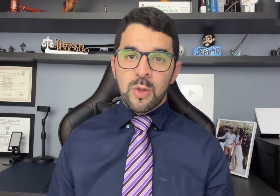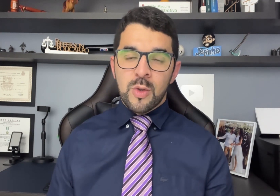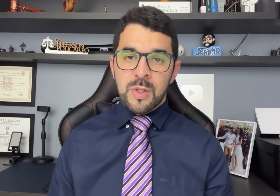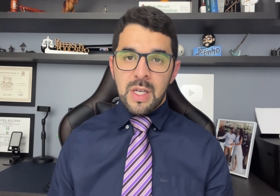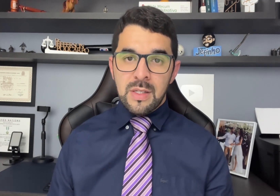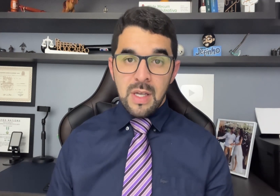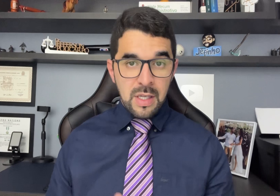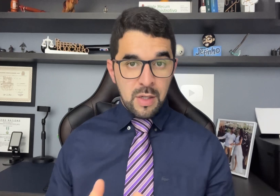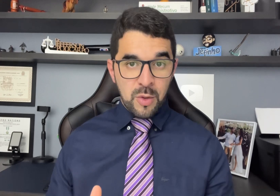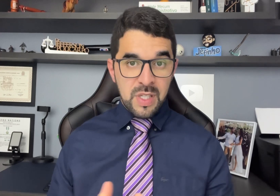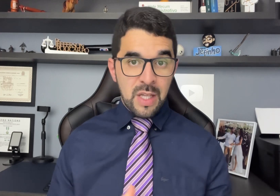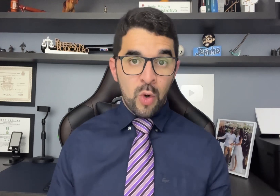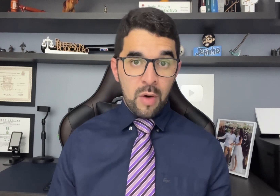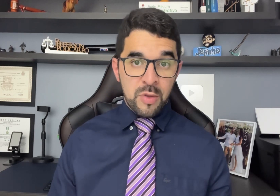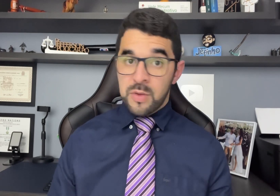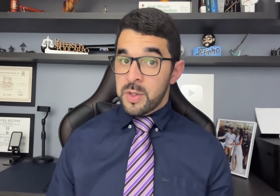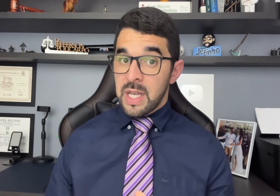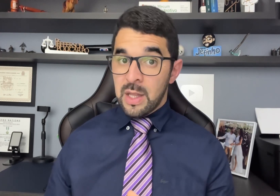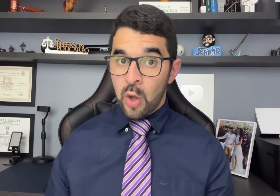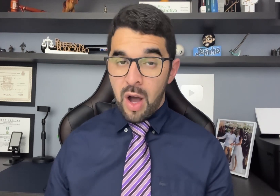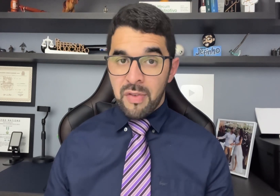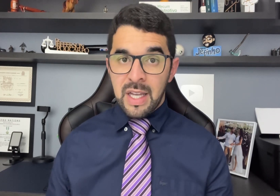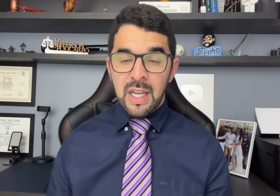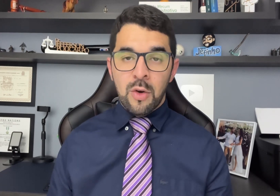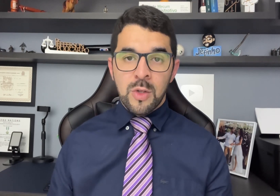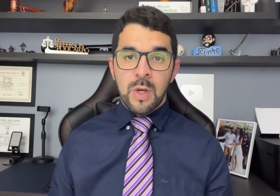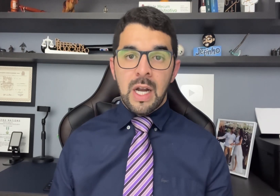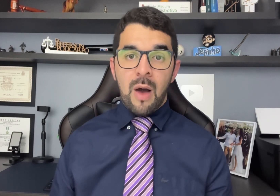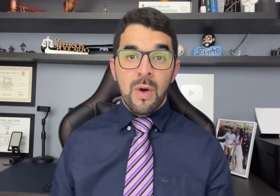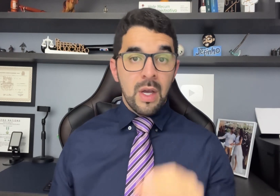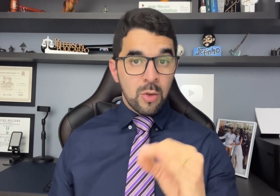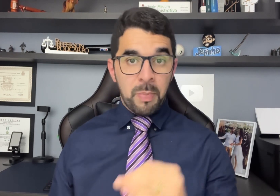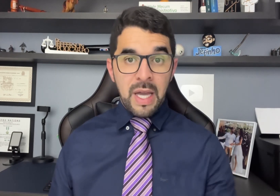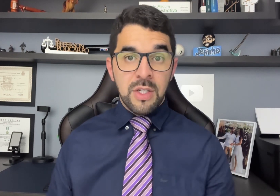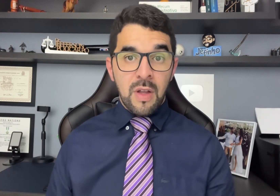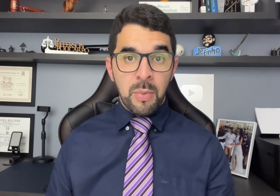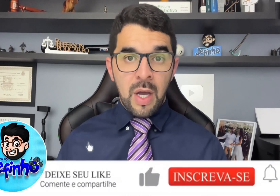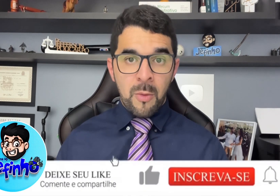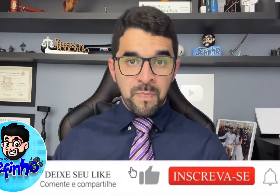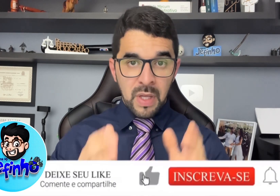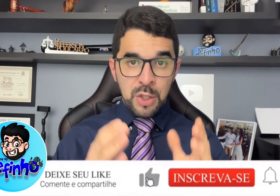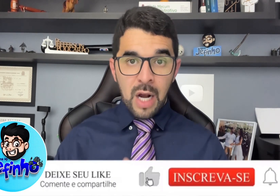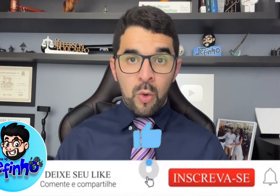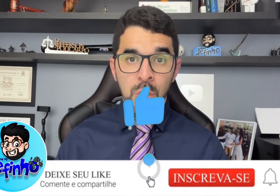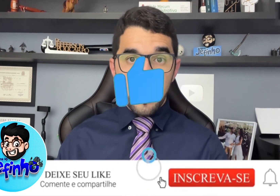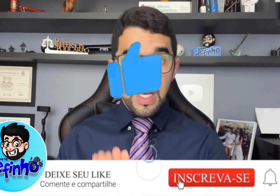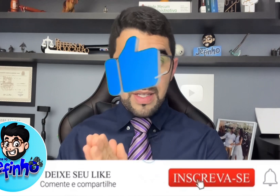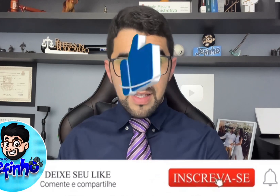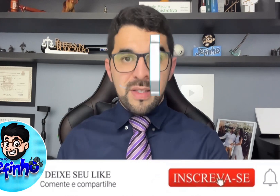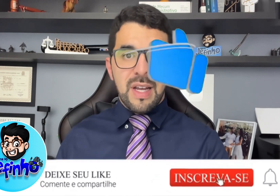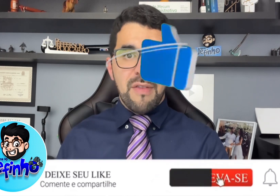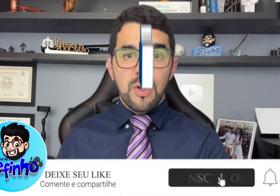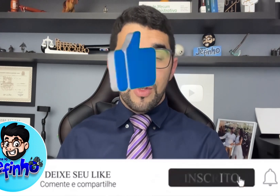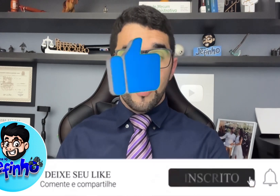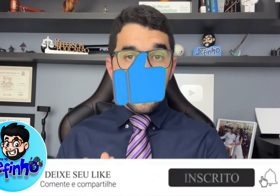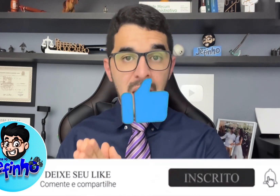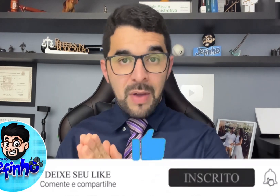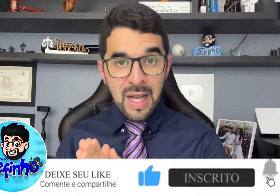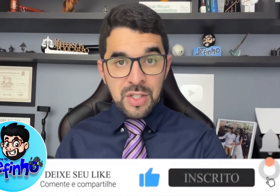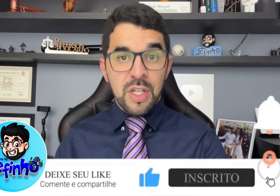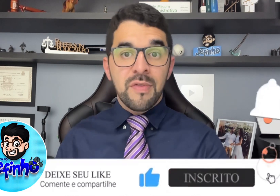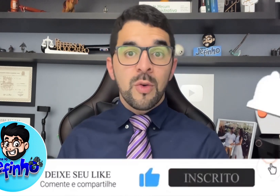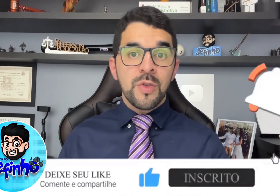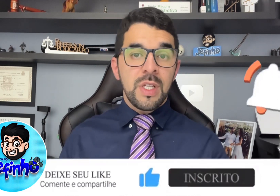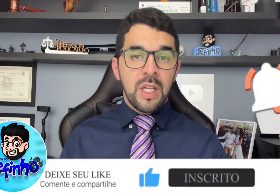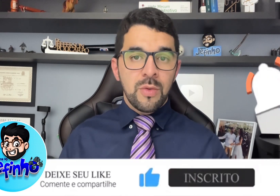peço a todos vocês, se você é novo, se você é nova aqui em nosso canal, não perde tempo não. Já curte, se inscreve em nosso canal